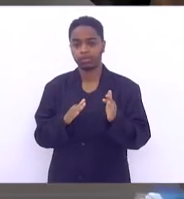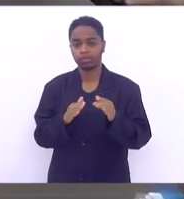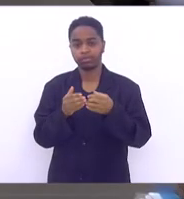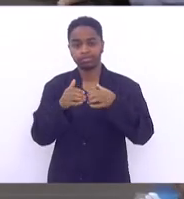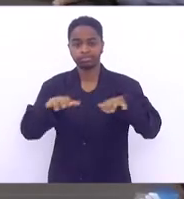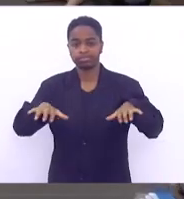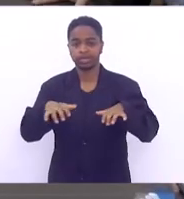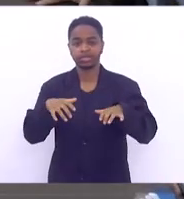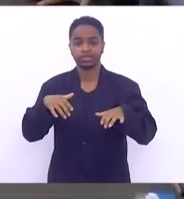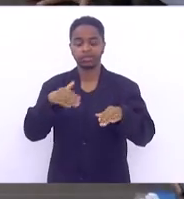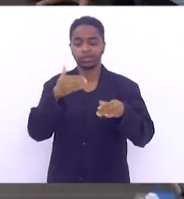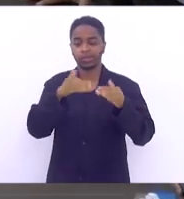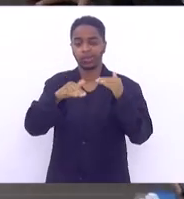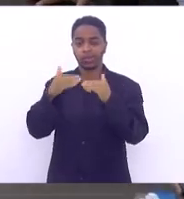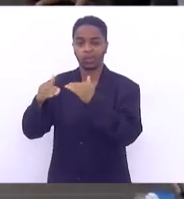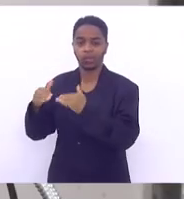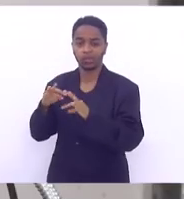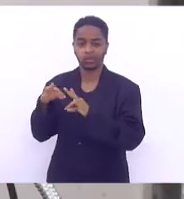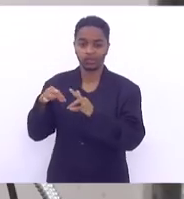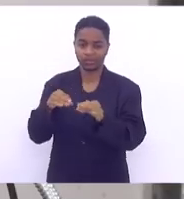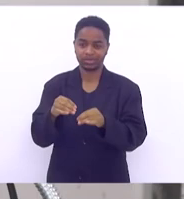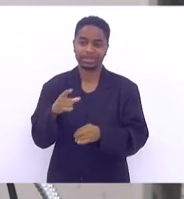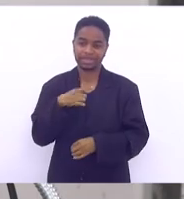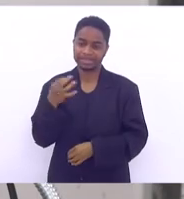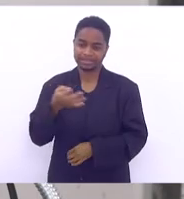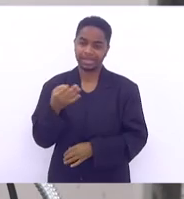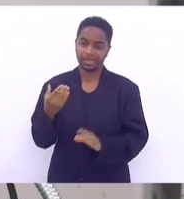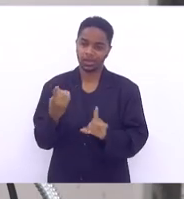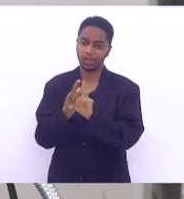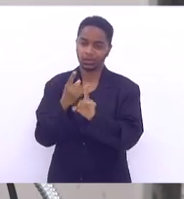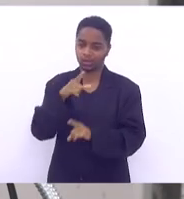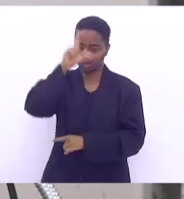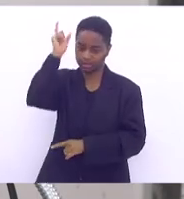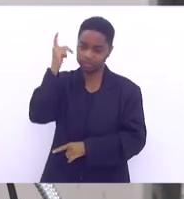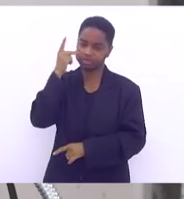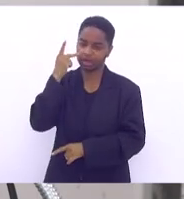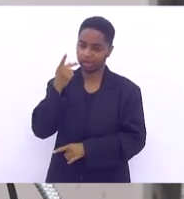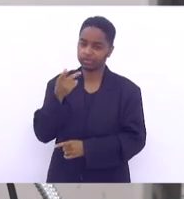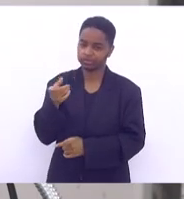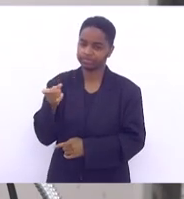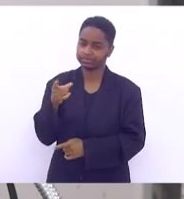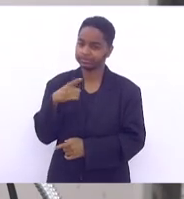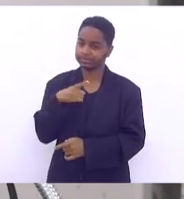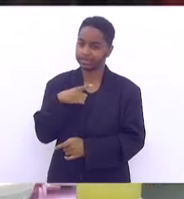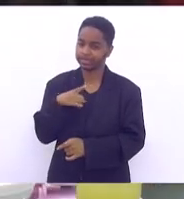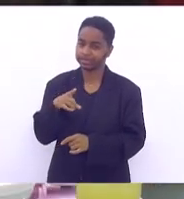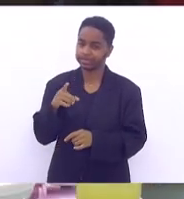todas. Certamente encontraremos algum Luiz Paulinho ali que vai abrir divergência.